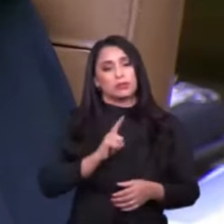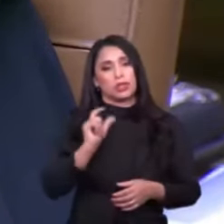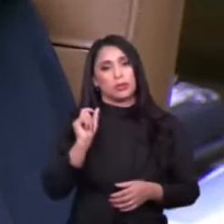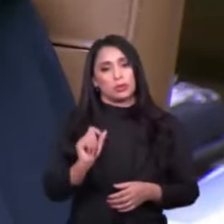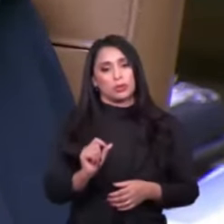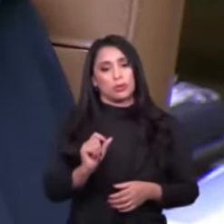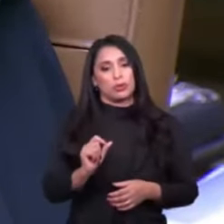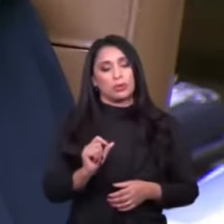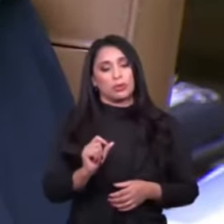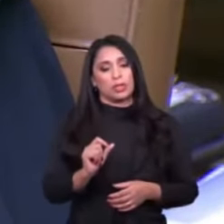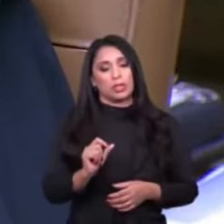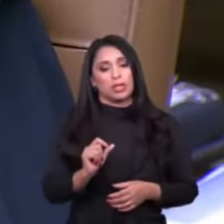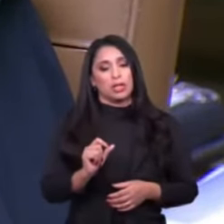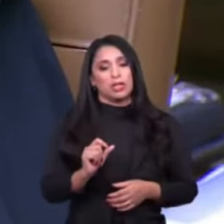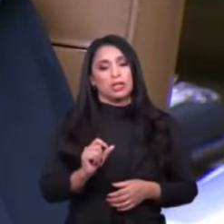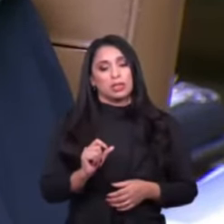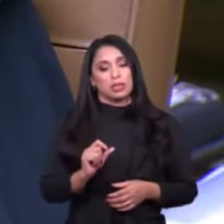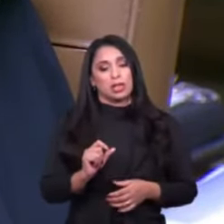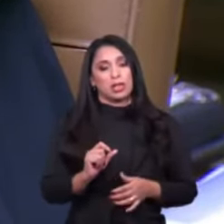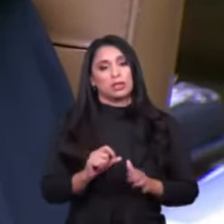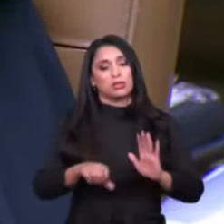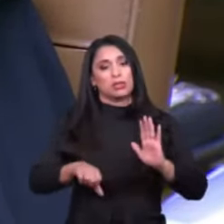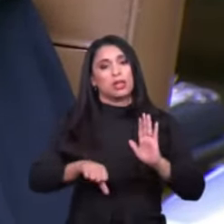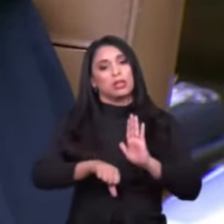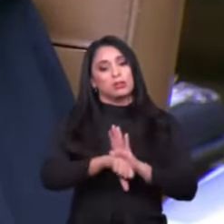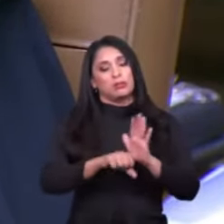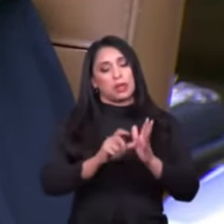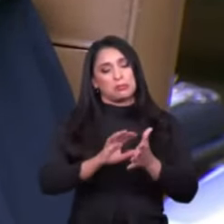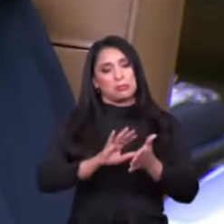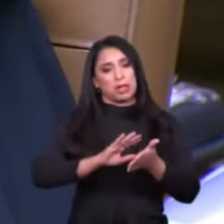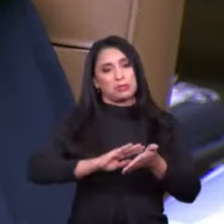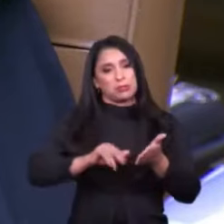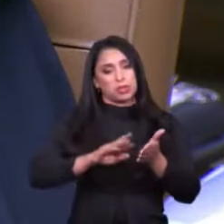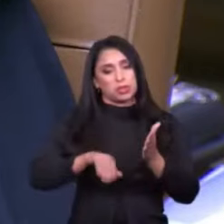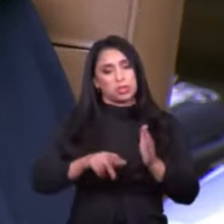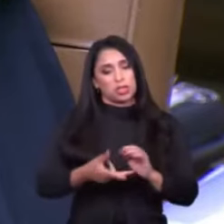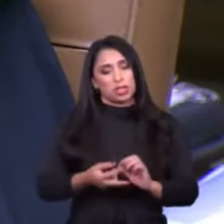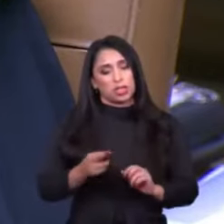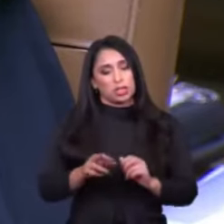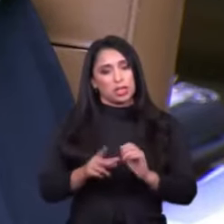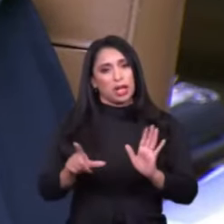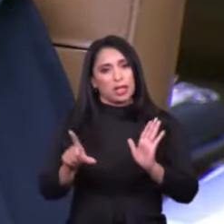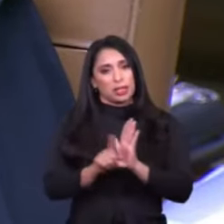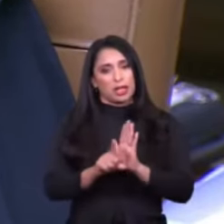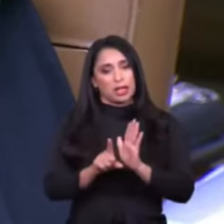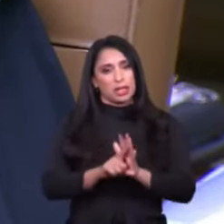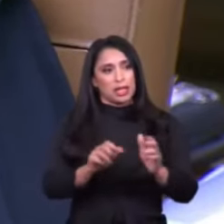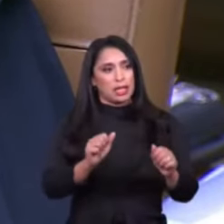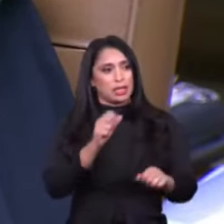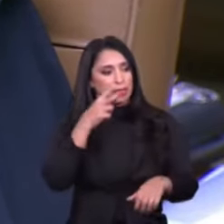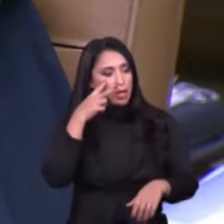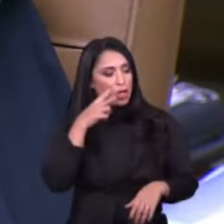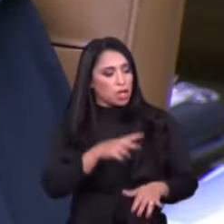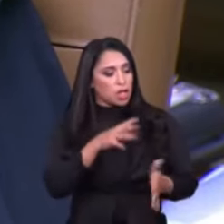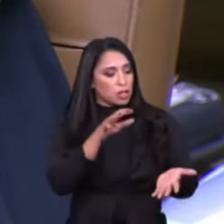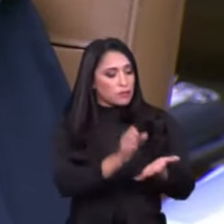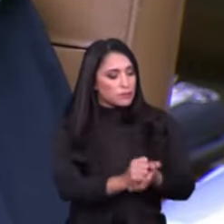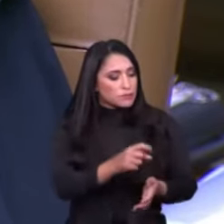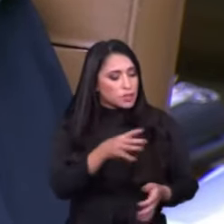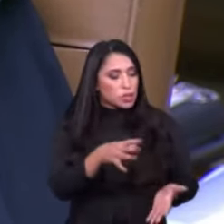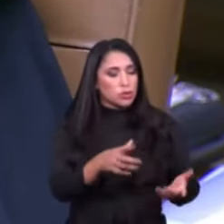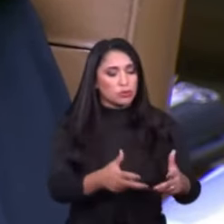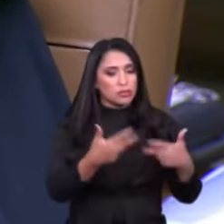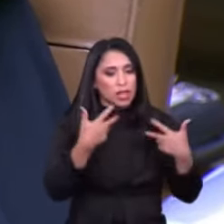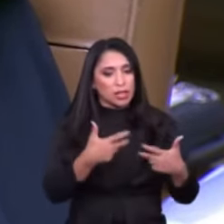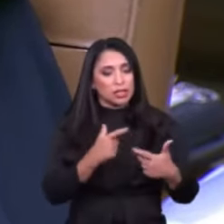do que se convencionou chamar de discricionariedade, seja na aplicação da lei, na realização do flagrante, na dedução da pretensão